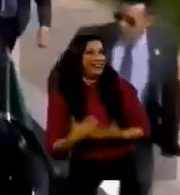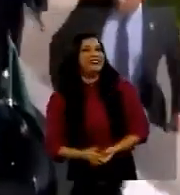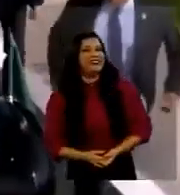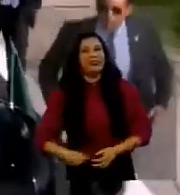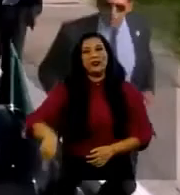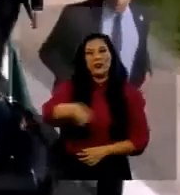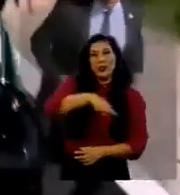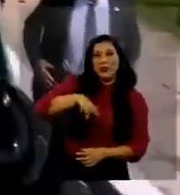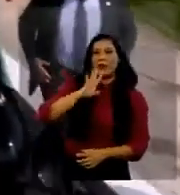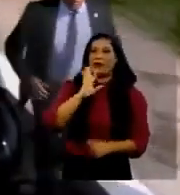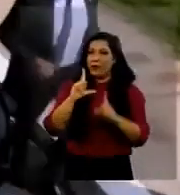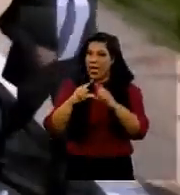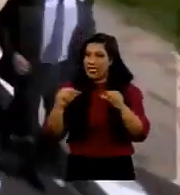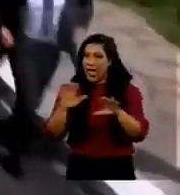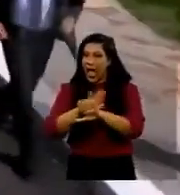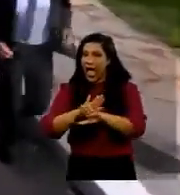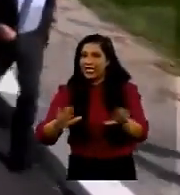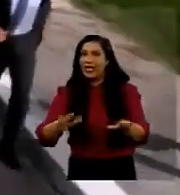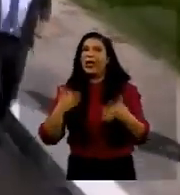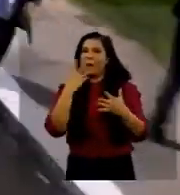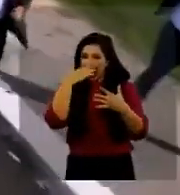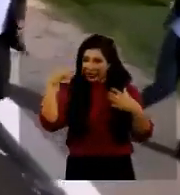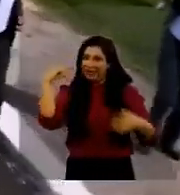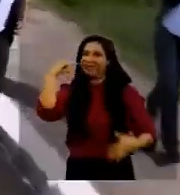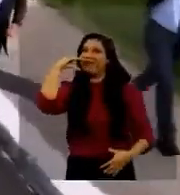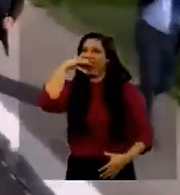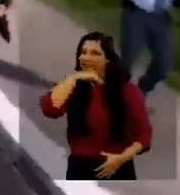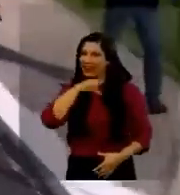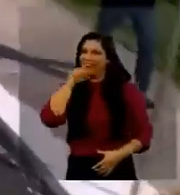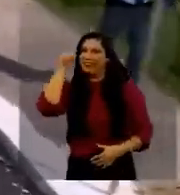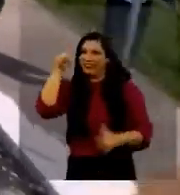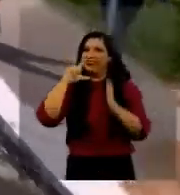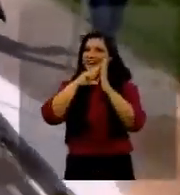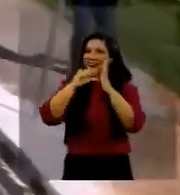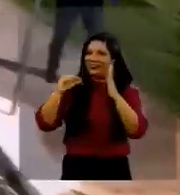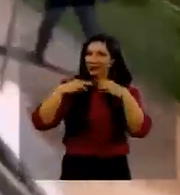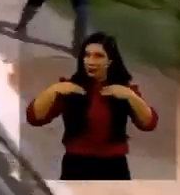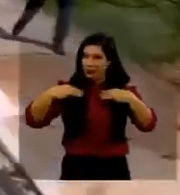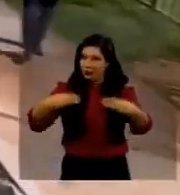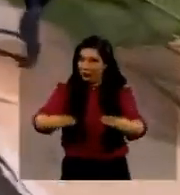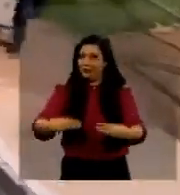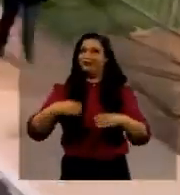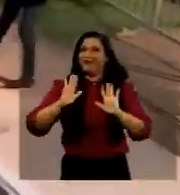conhece Brasília sabe que deve estar muito quente ali na esplanada dos ministérios,